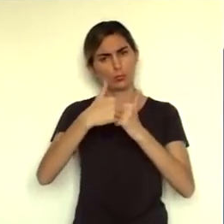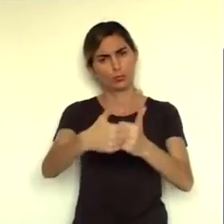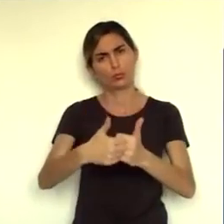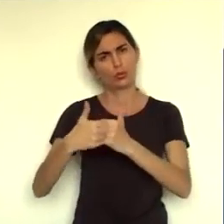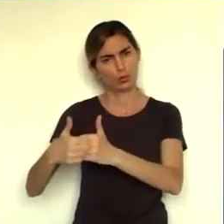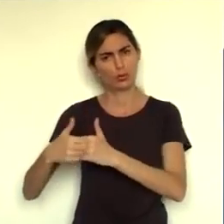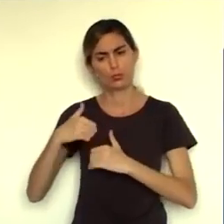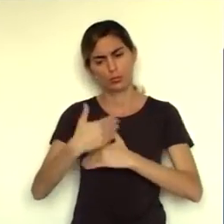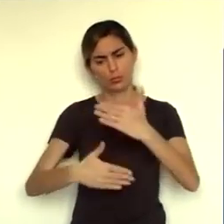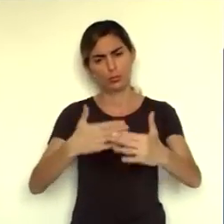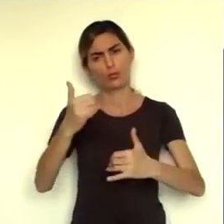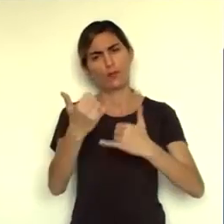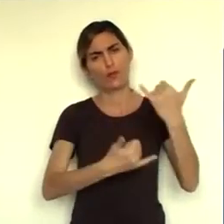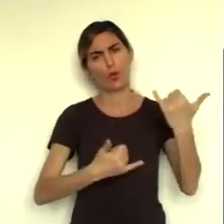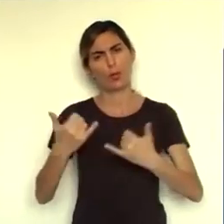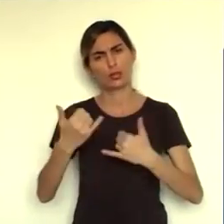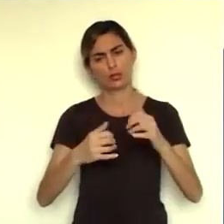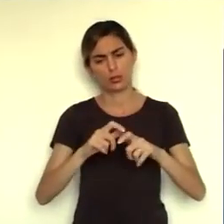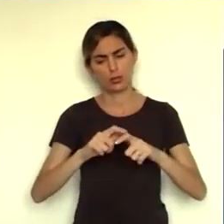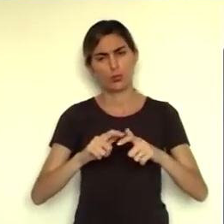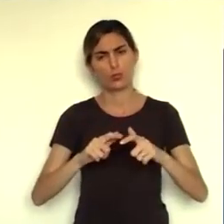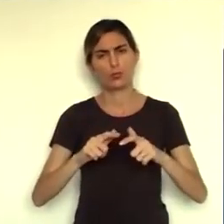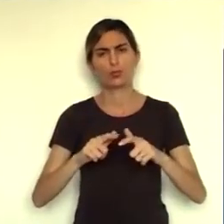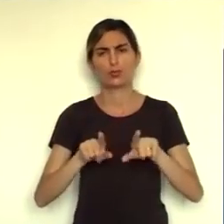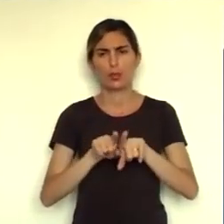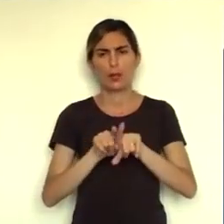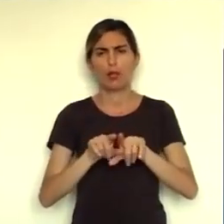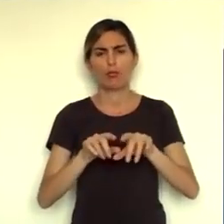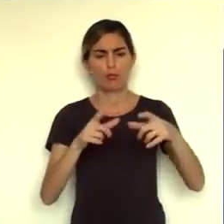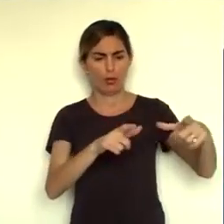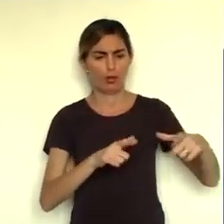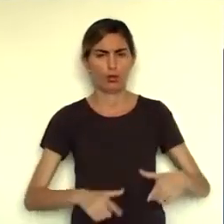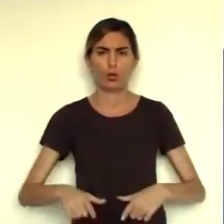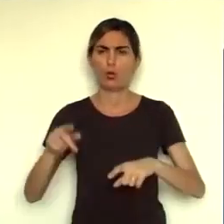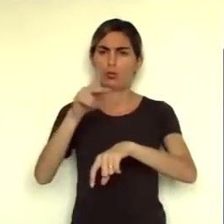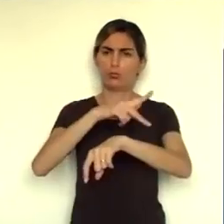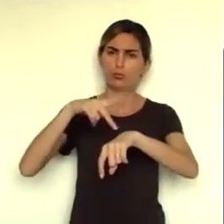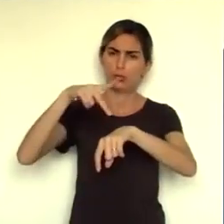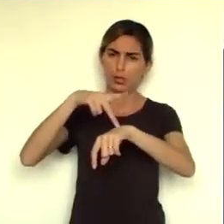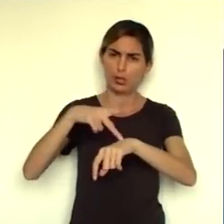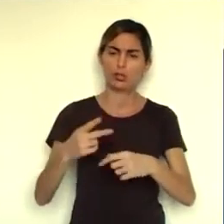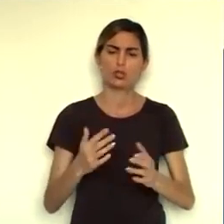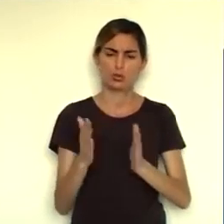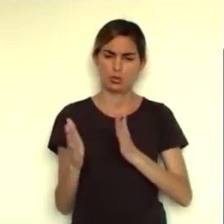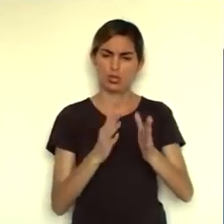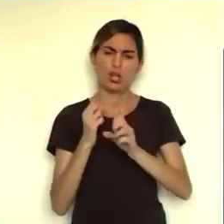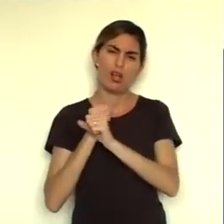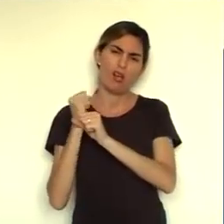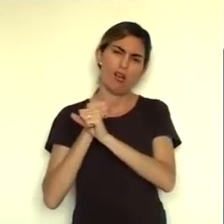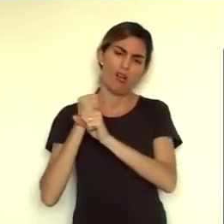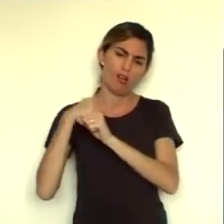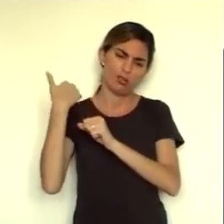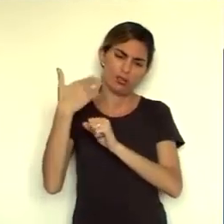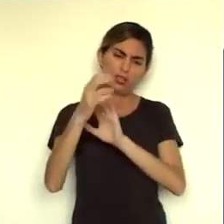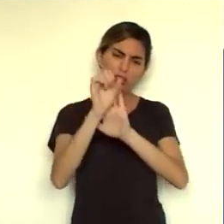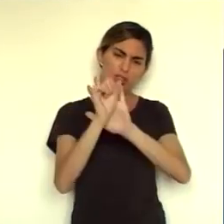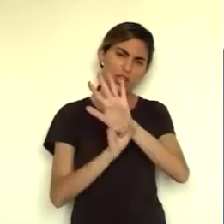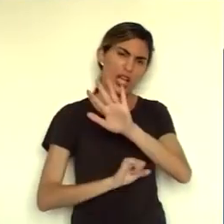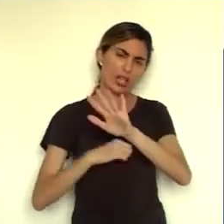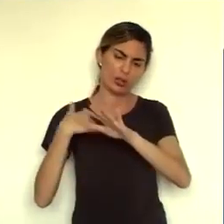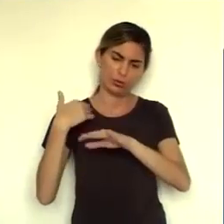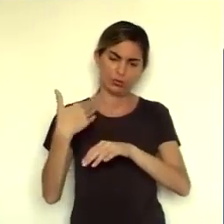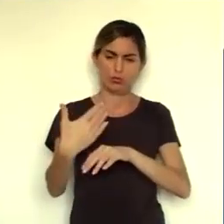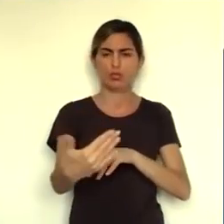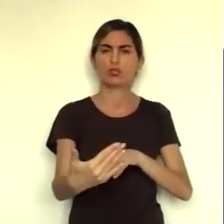como protagonista de um processo de formação territorial. Num país, né, que durante décadas, durante